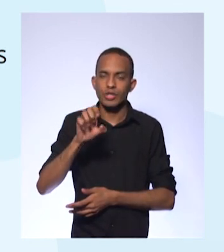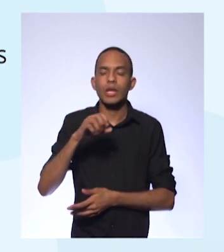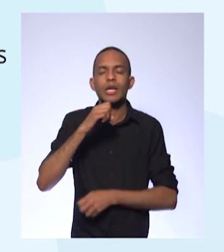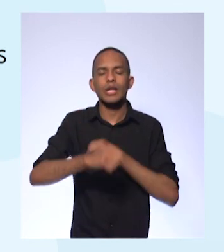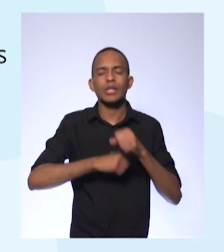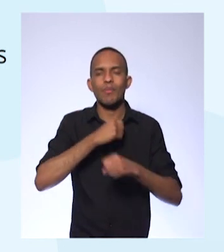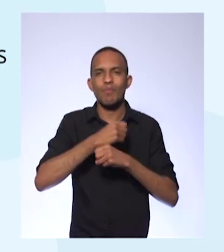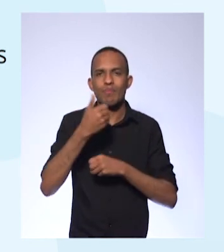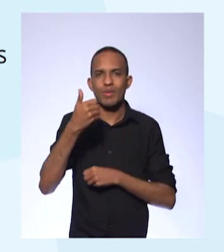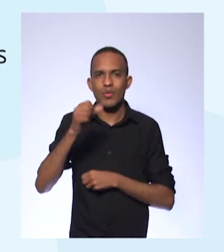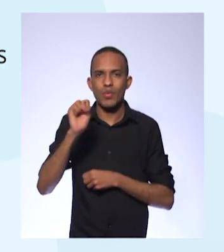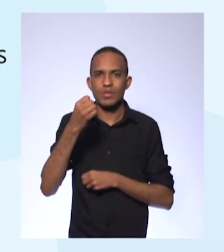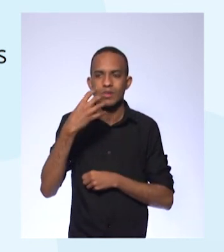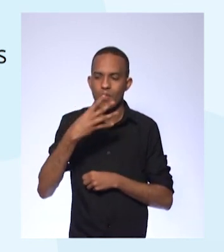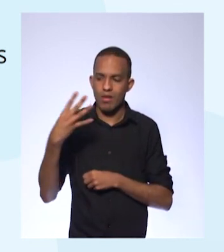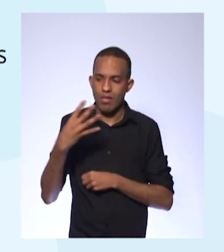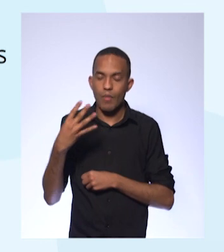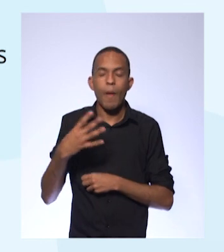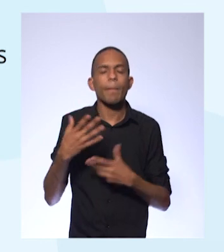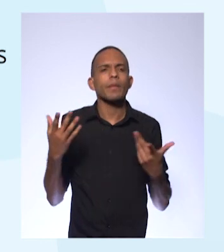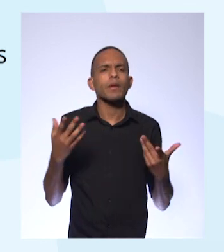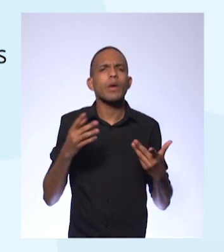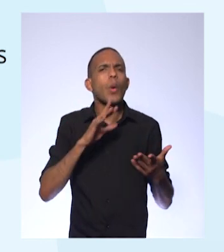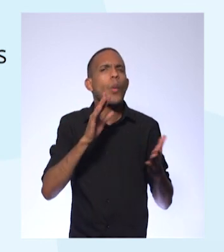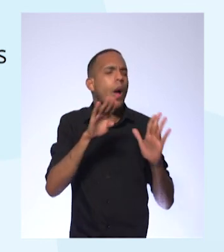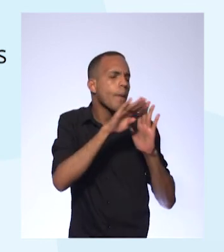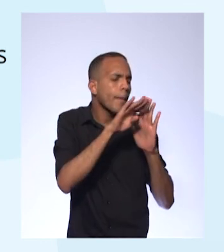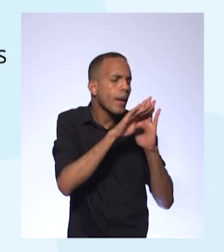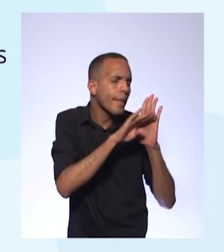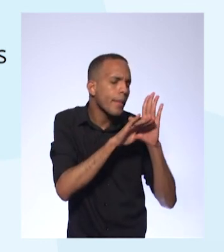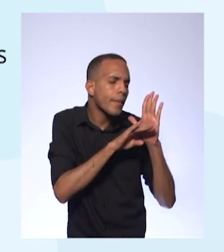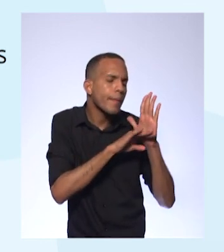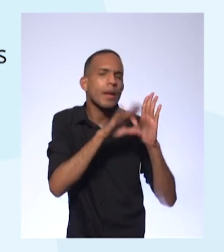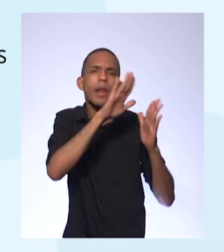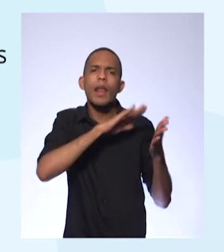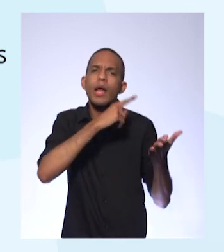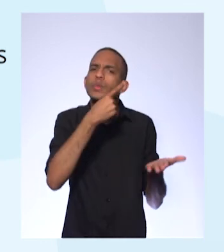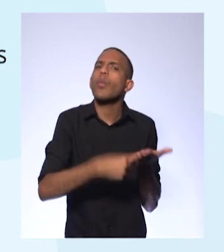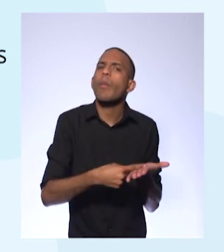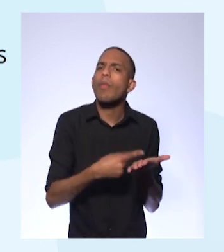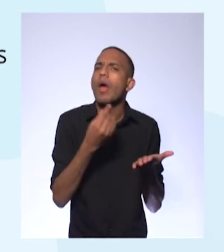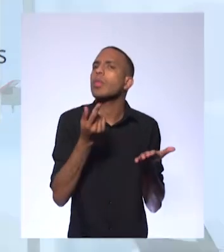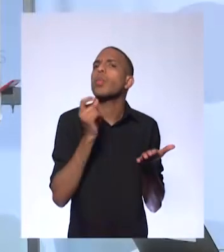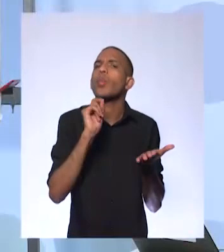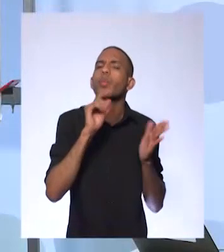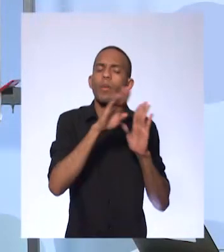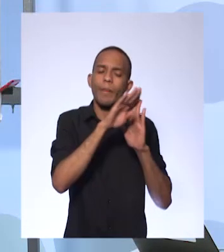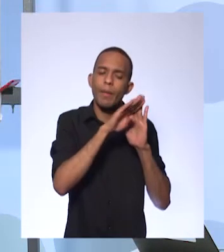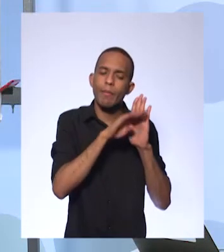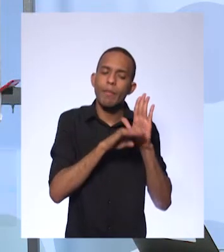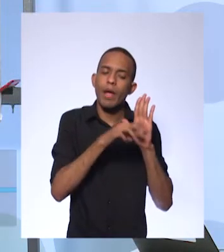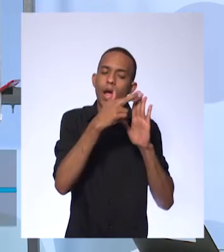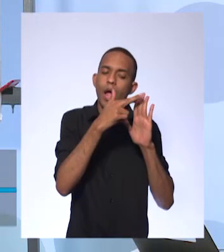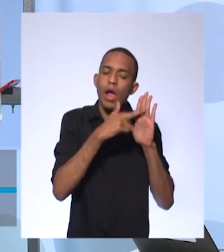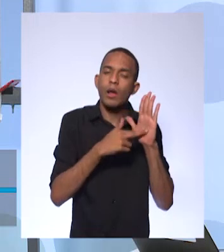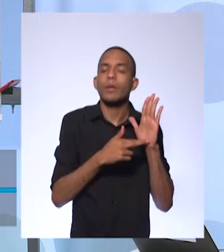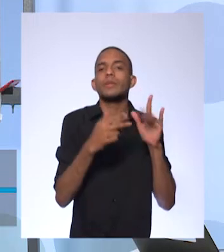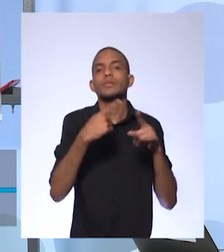1844. E quais são as cláusulas aí desse acordo, né? Porque a